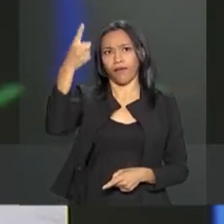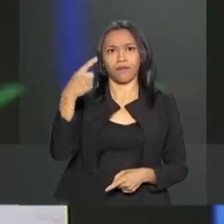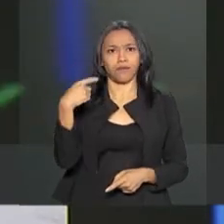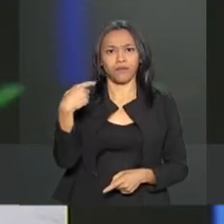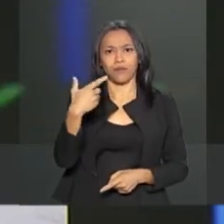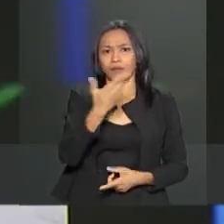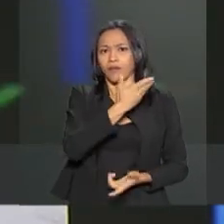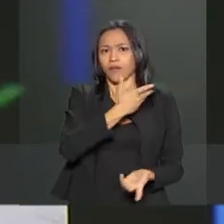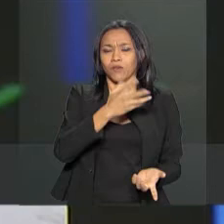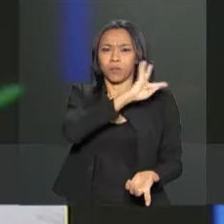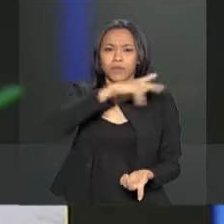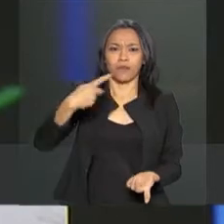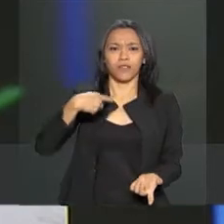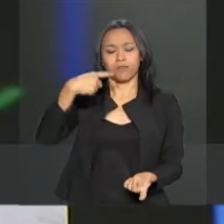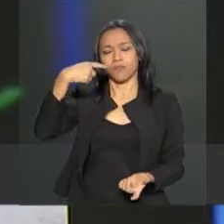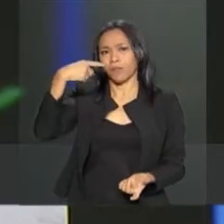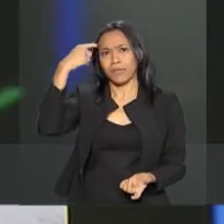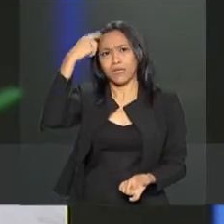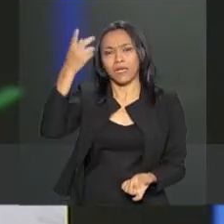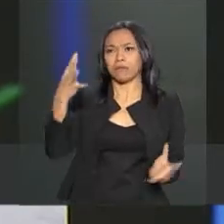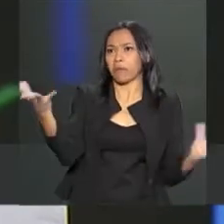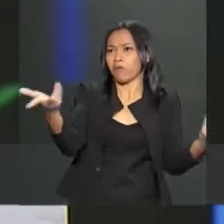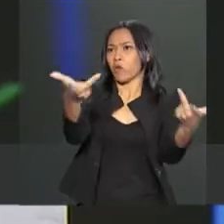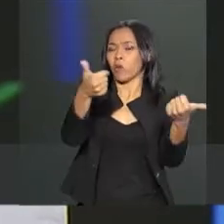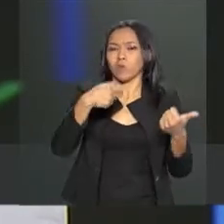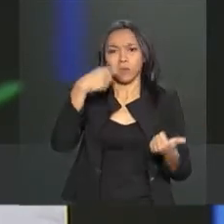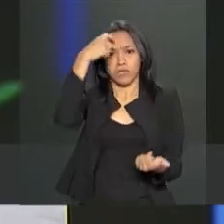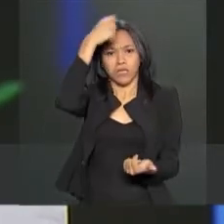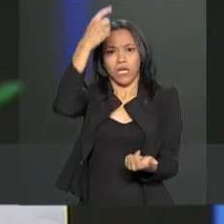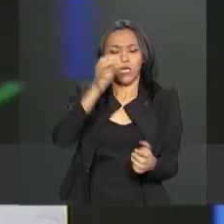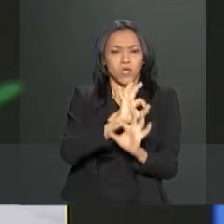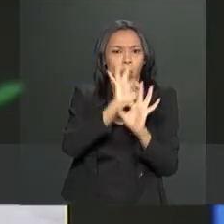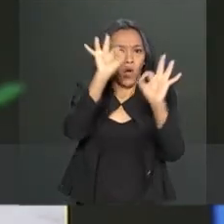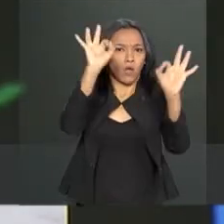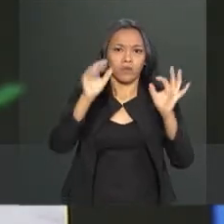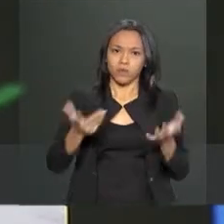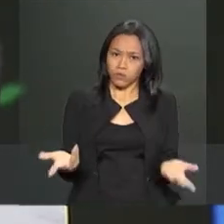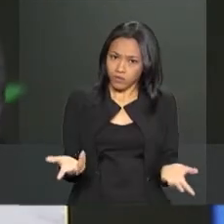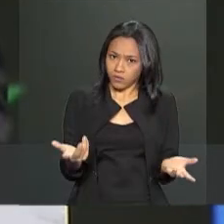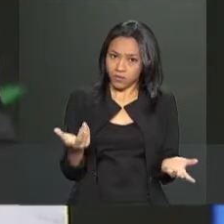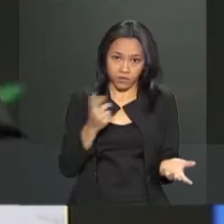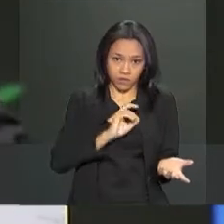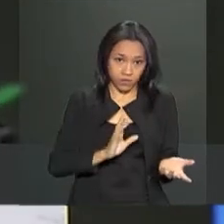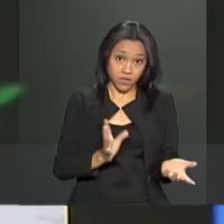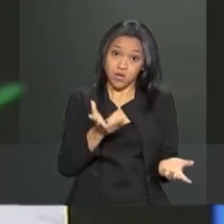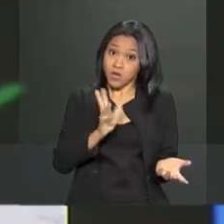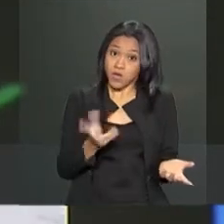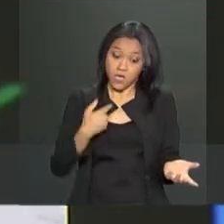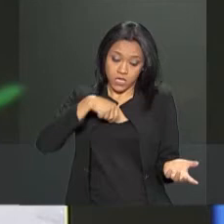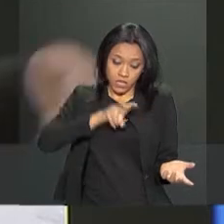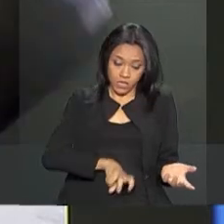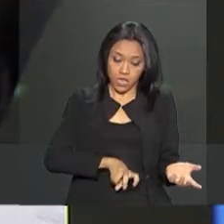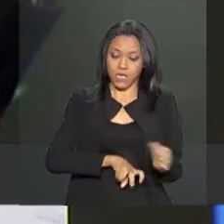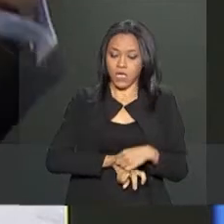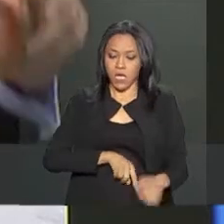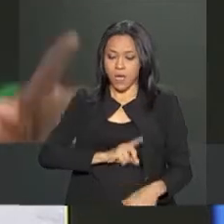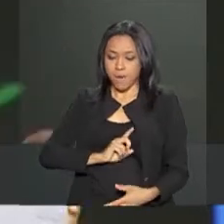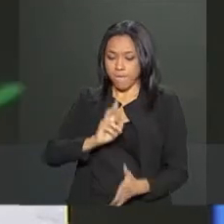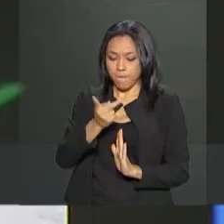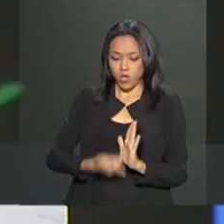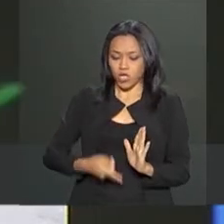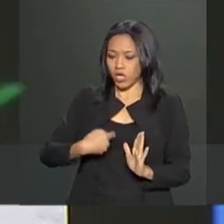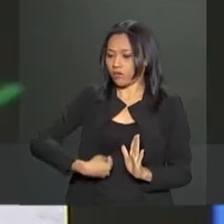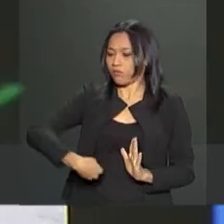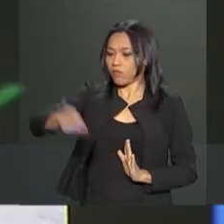mais fantásticas, mais compatíveis com as necessidades do país, senta-se à sua mesa, manda um projeto